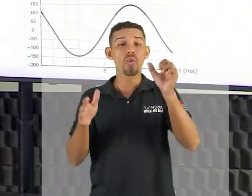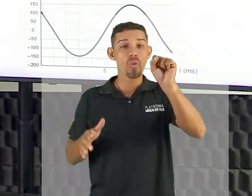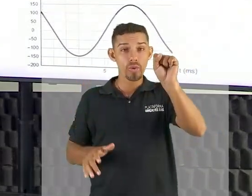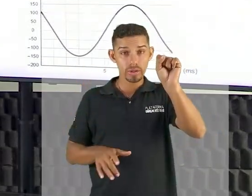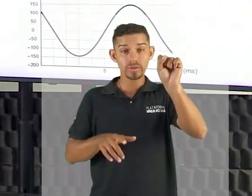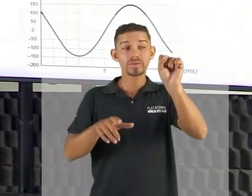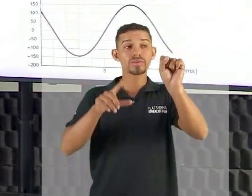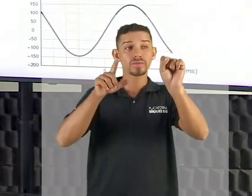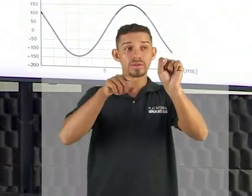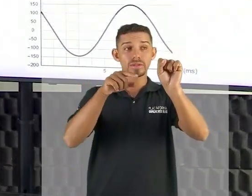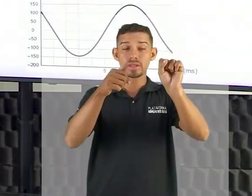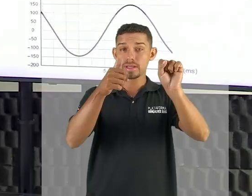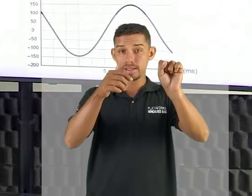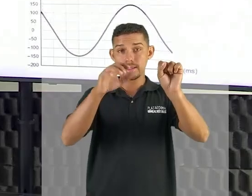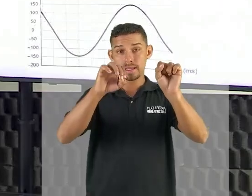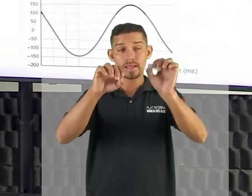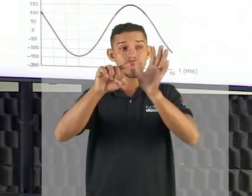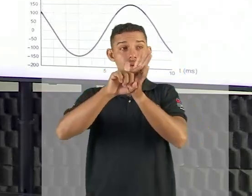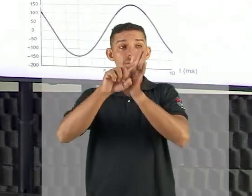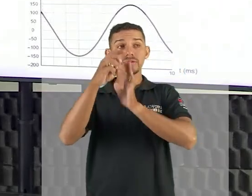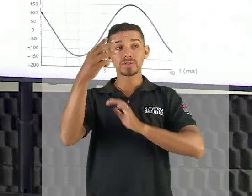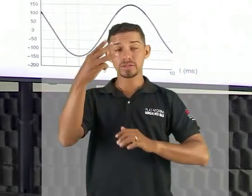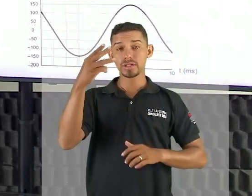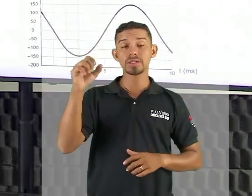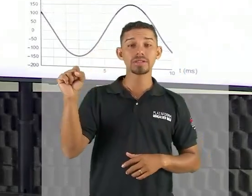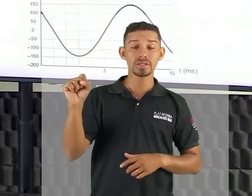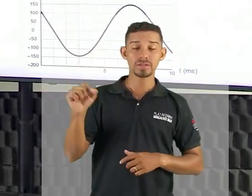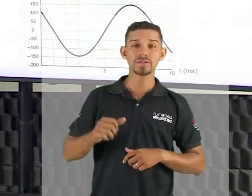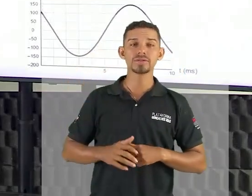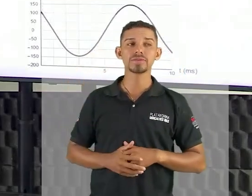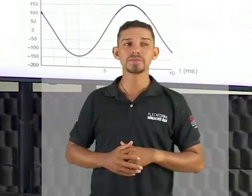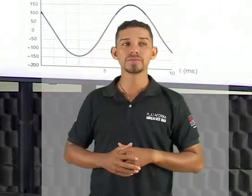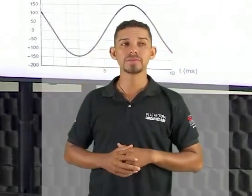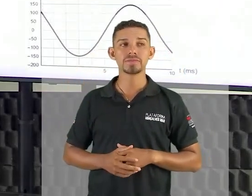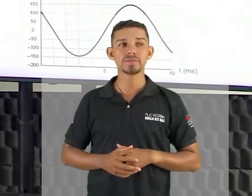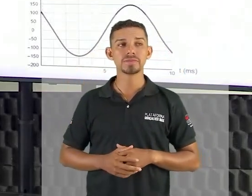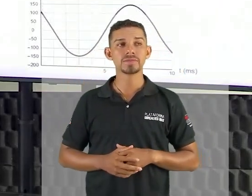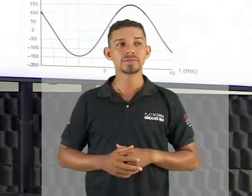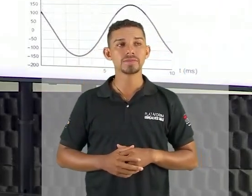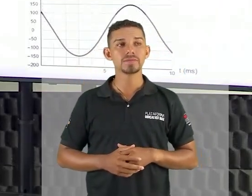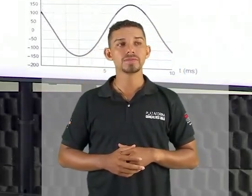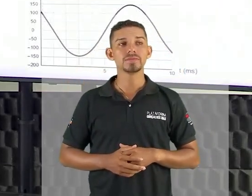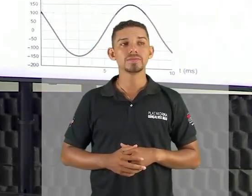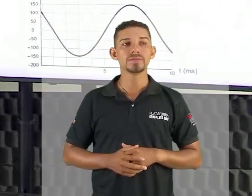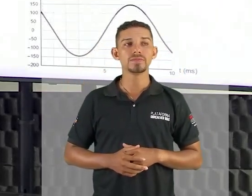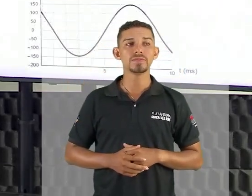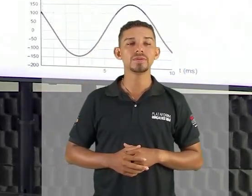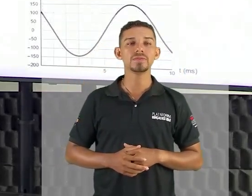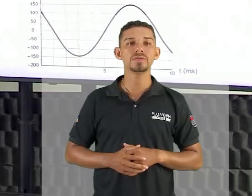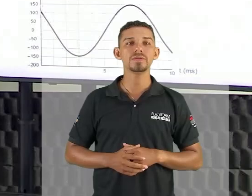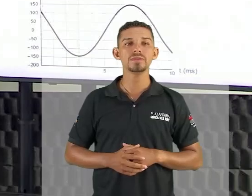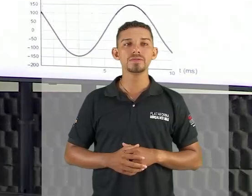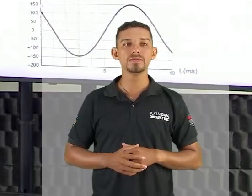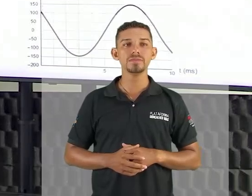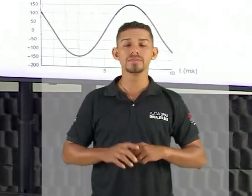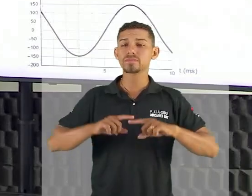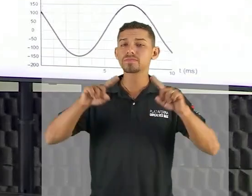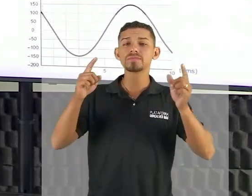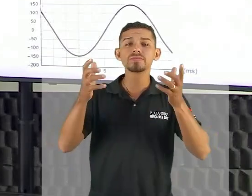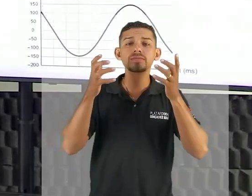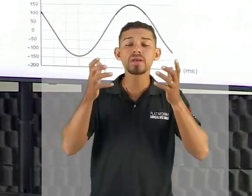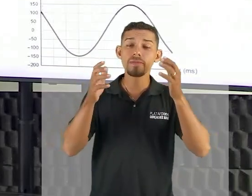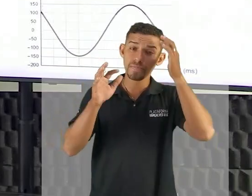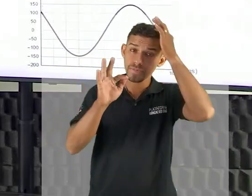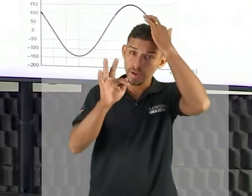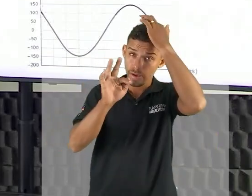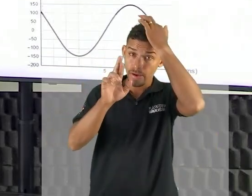e segundos ou 8 mos aqui é o período mas eu quero é a